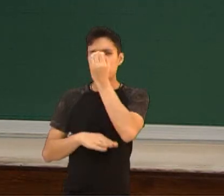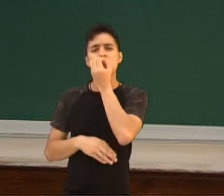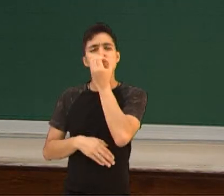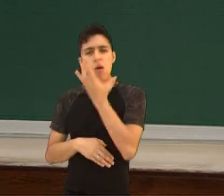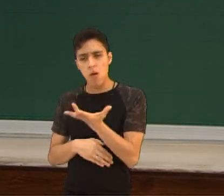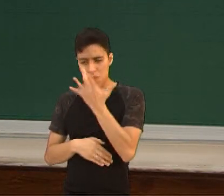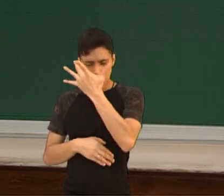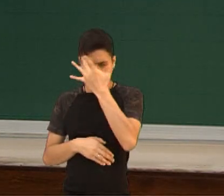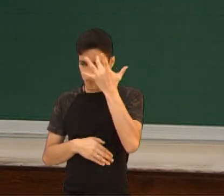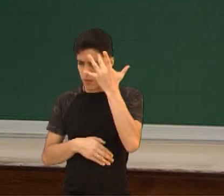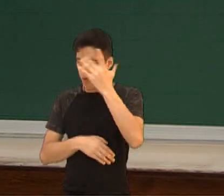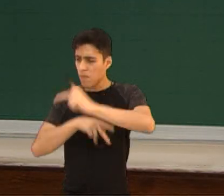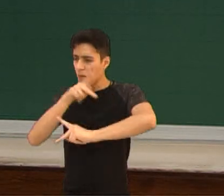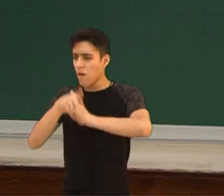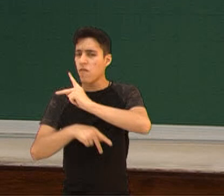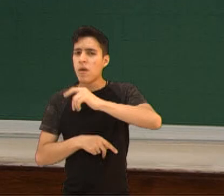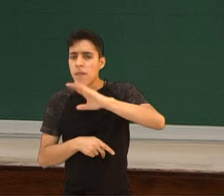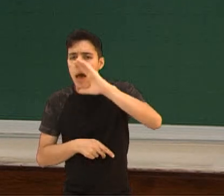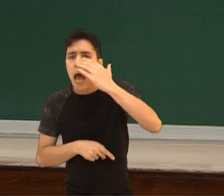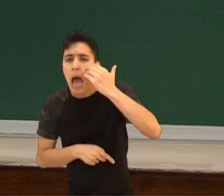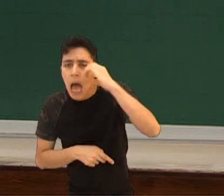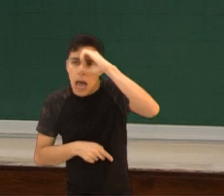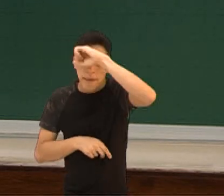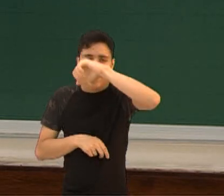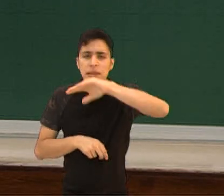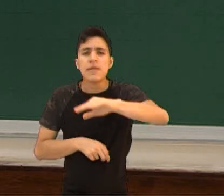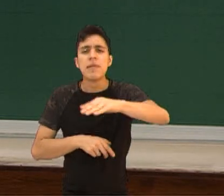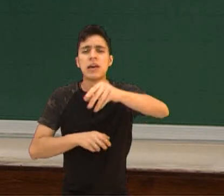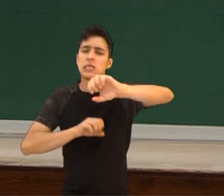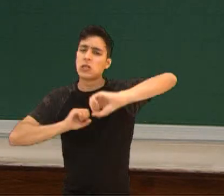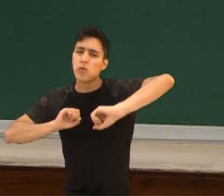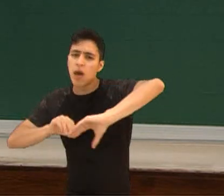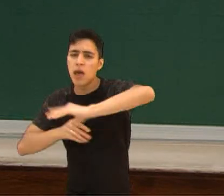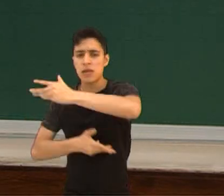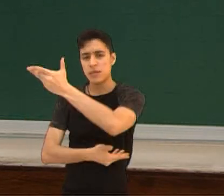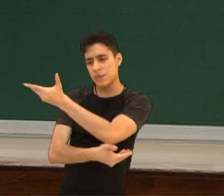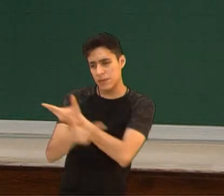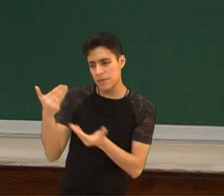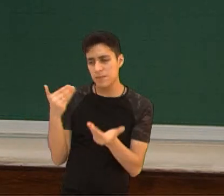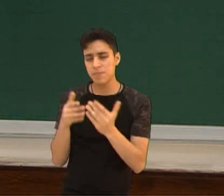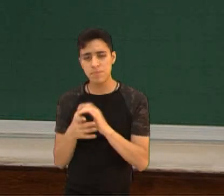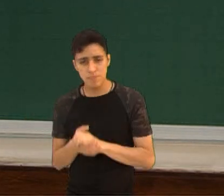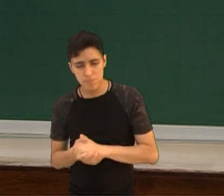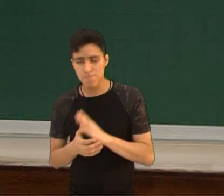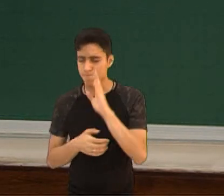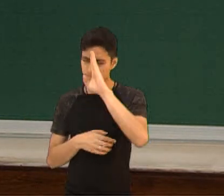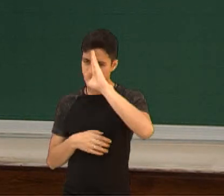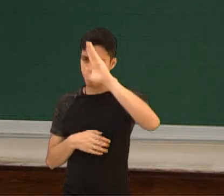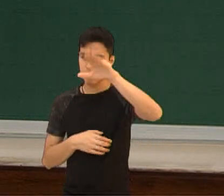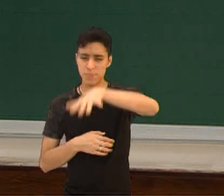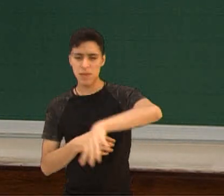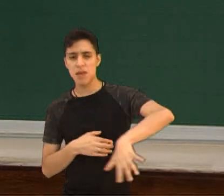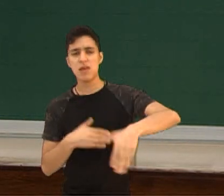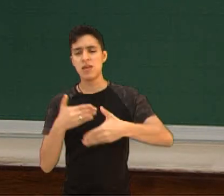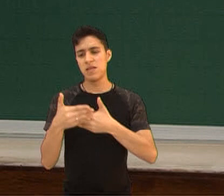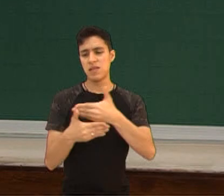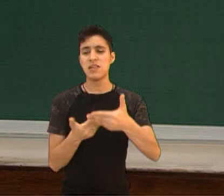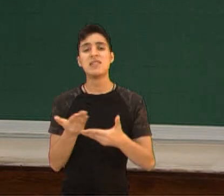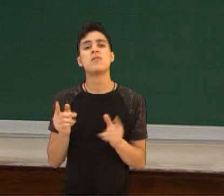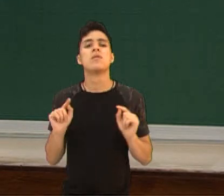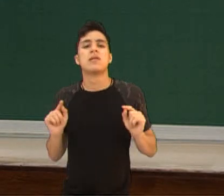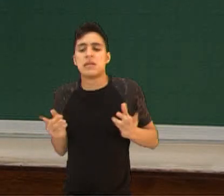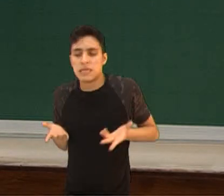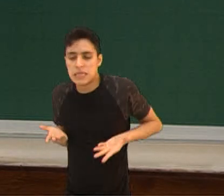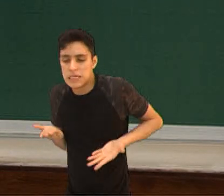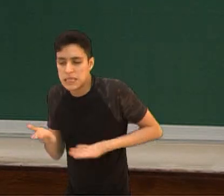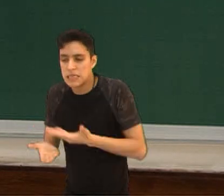mais educada, vai ter acesso, né, a essa rede urbana, né, e o desenvolvimento principalmente do setor de serviço, que